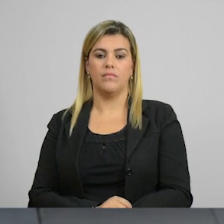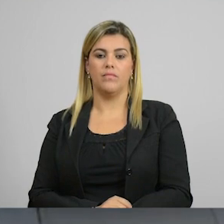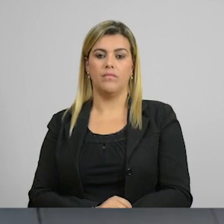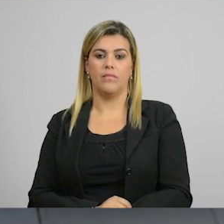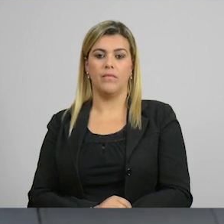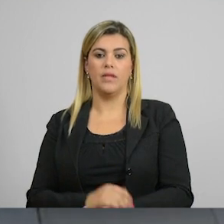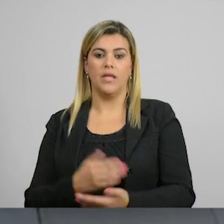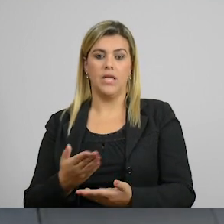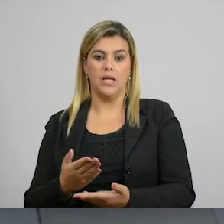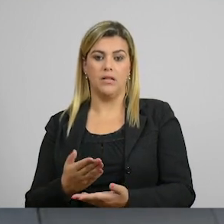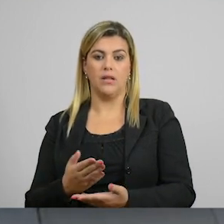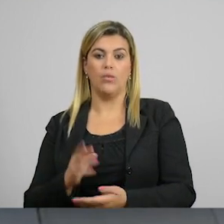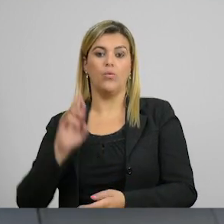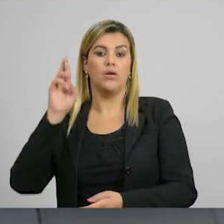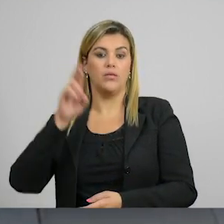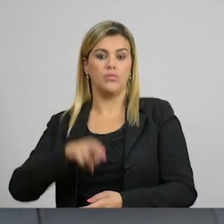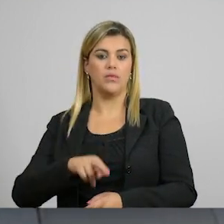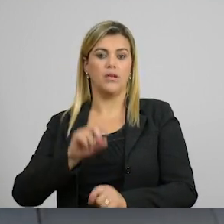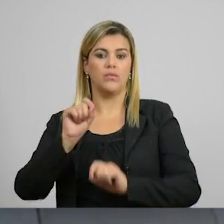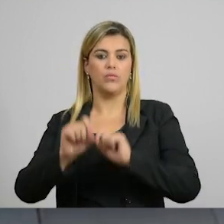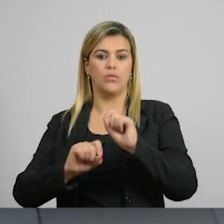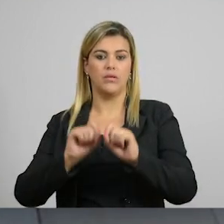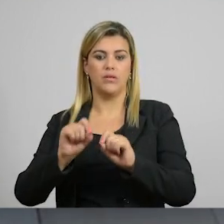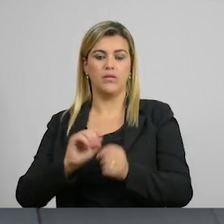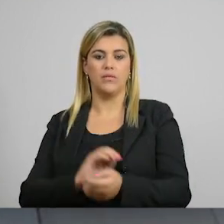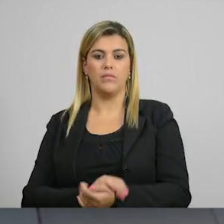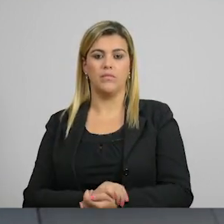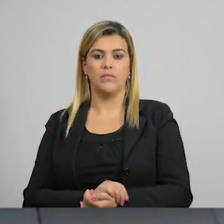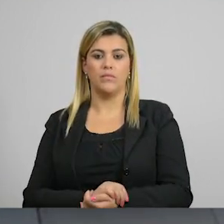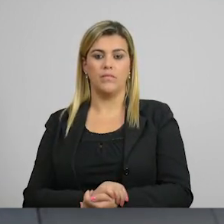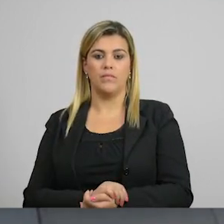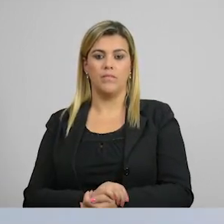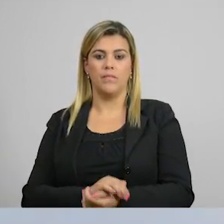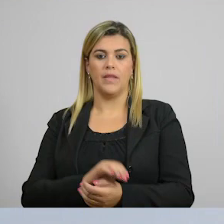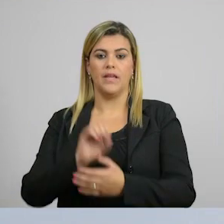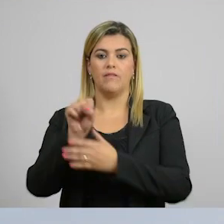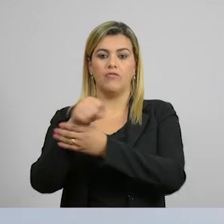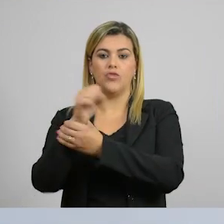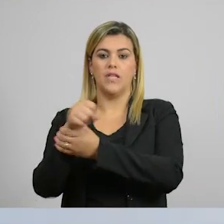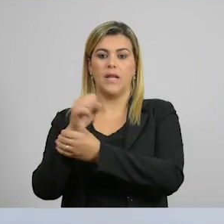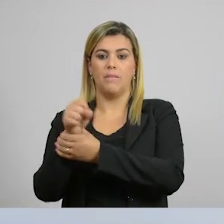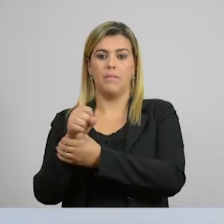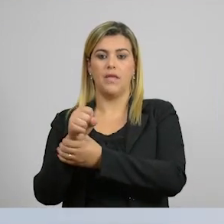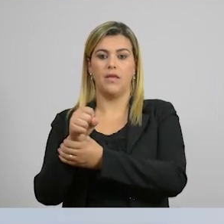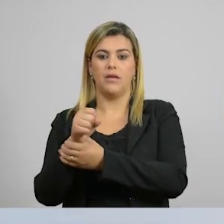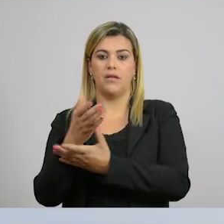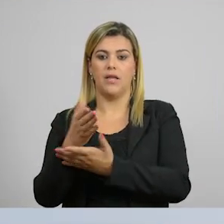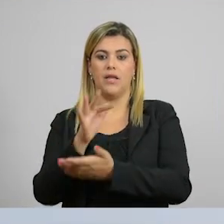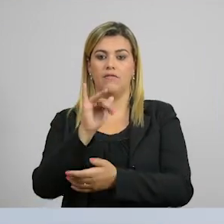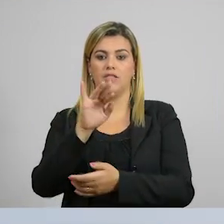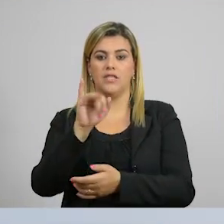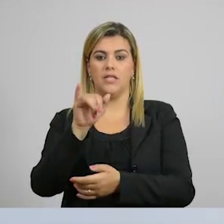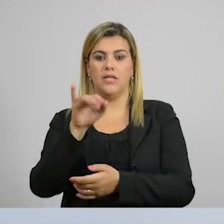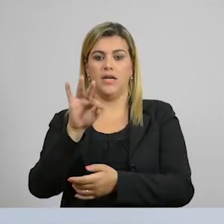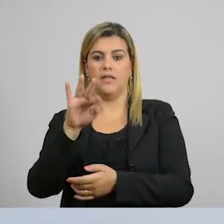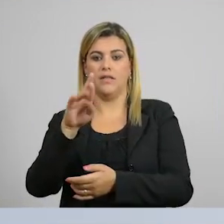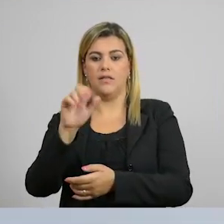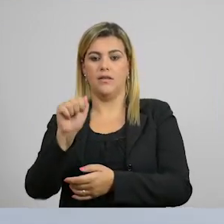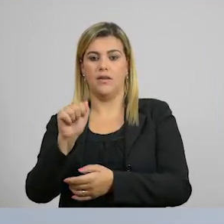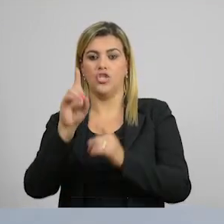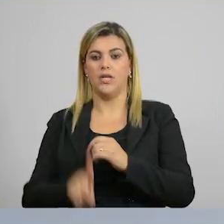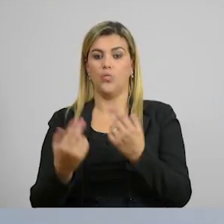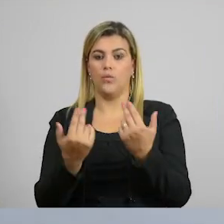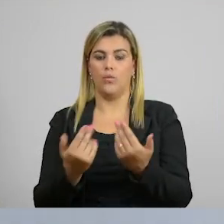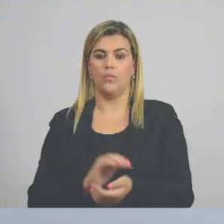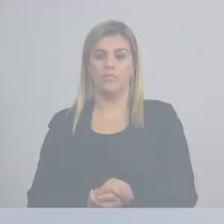Eu sei que isso resultou em o fisioterapeuta e fisiatras terem os direitos